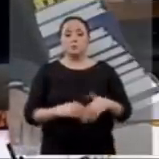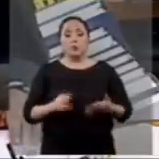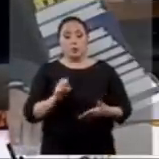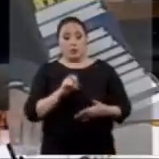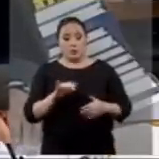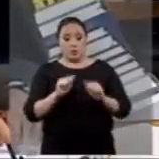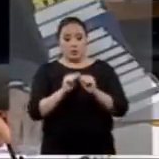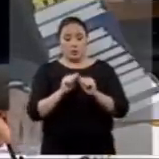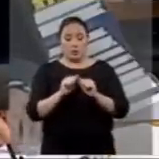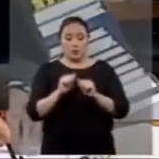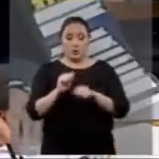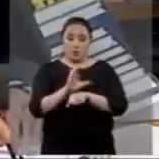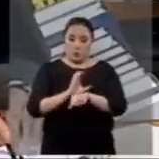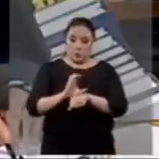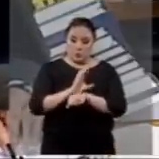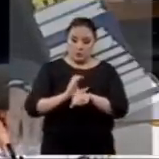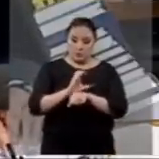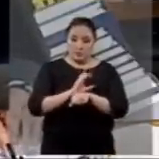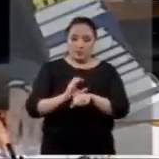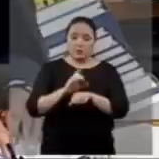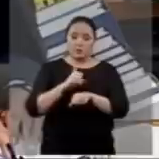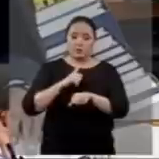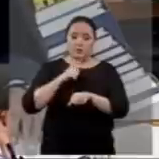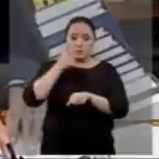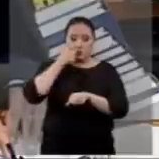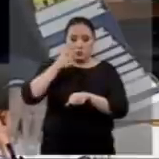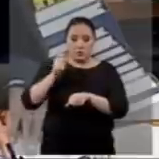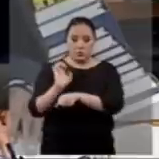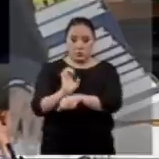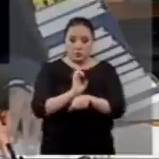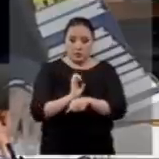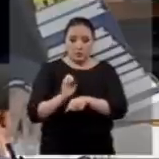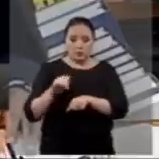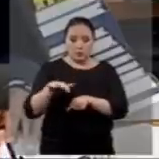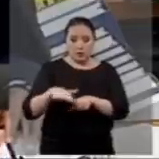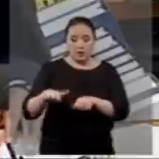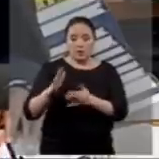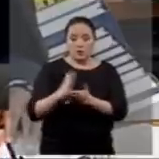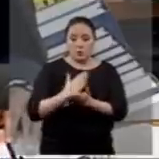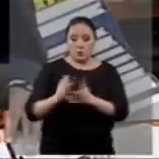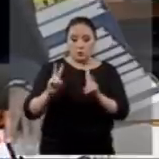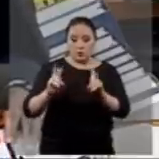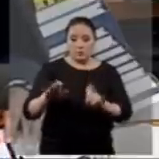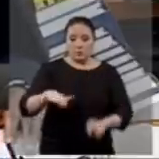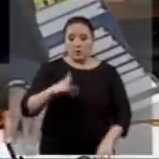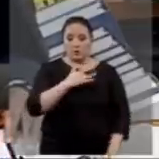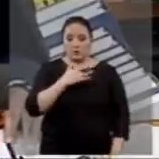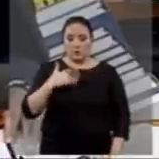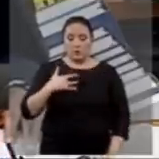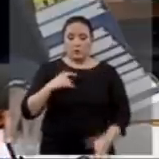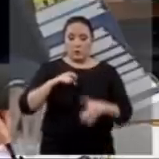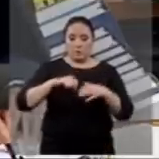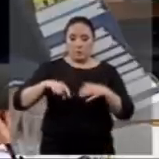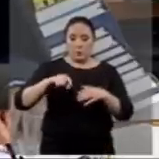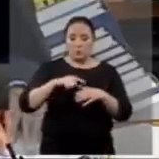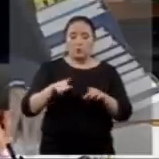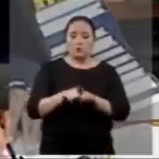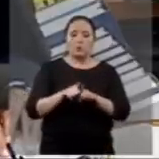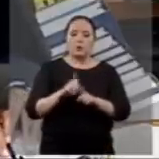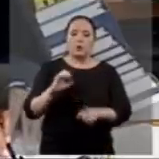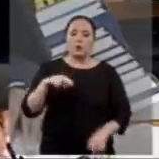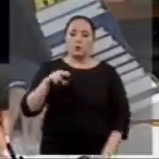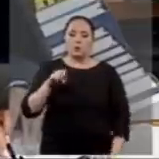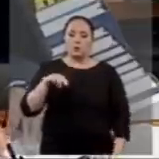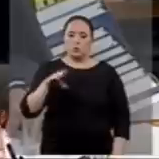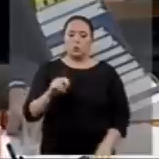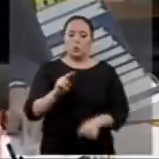Assembleia Constituinte estabeleceu haver interesse dos Estados no tocante à saúde, produção e consumo, proteção